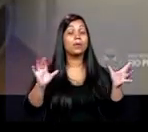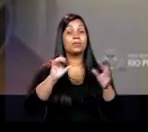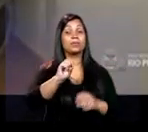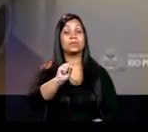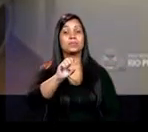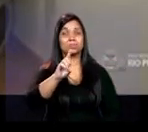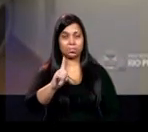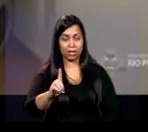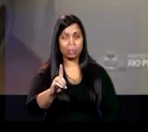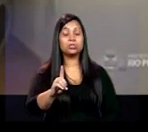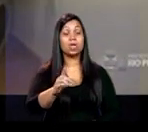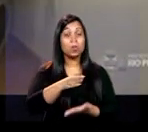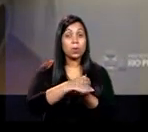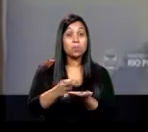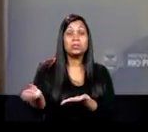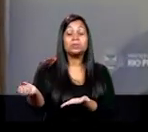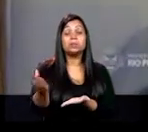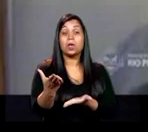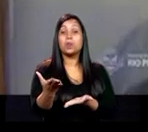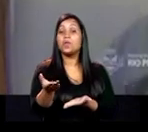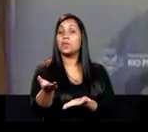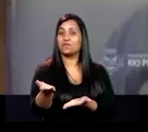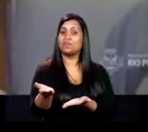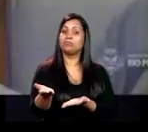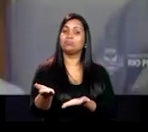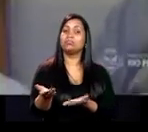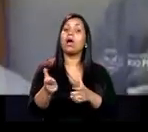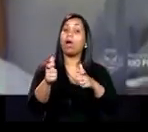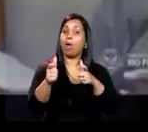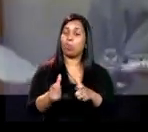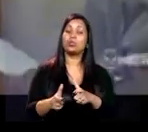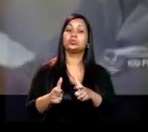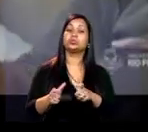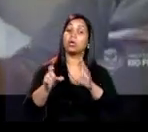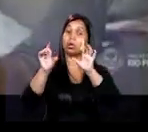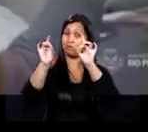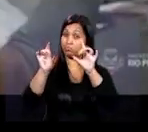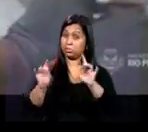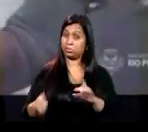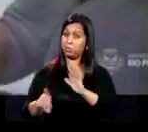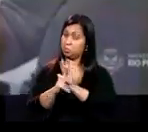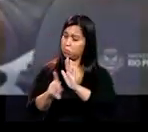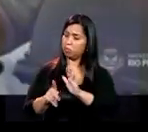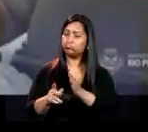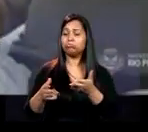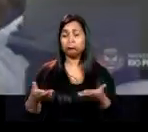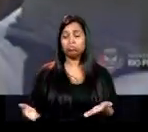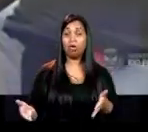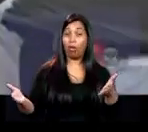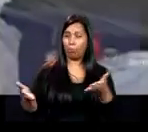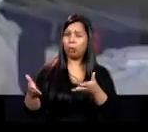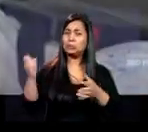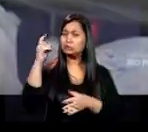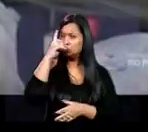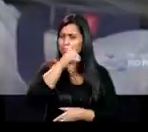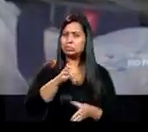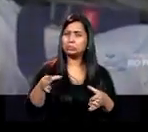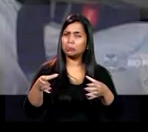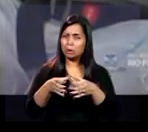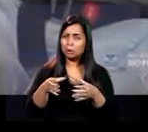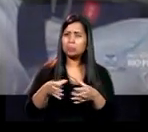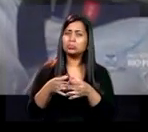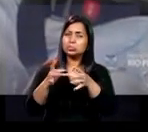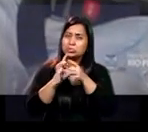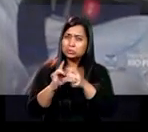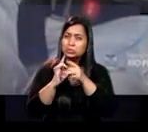SAD e começar uma nova etapa do tratamento em centros especializados. Essa etapa, embora seja difícil tanto para a